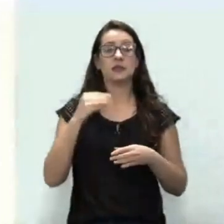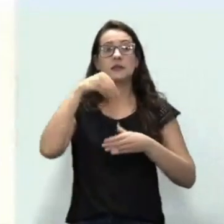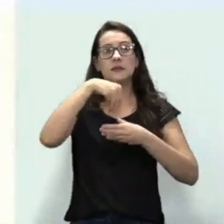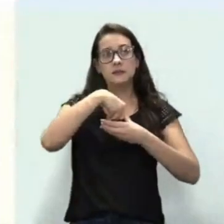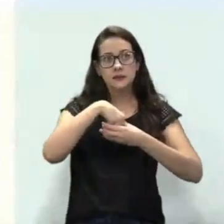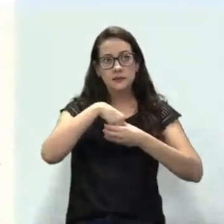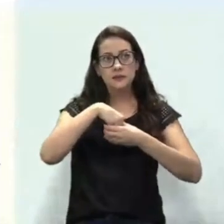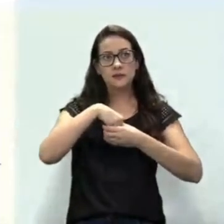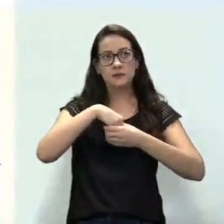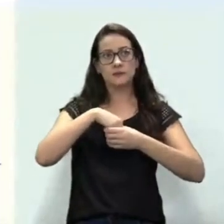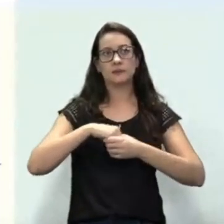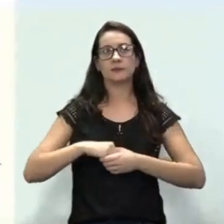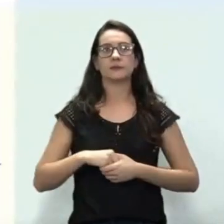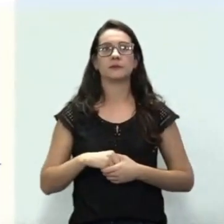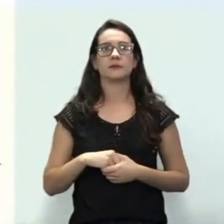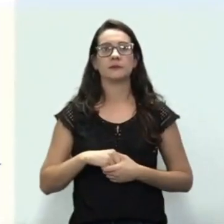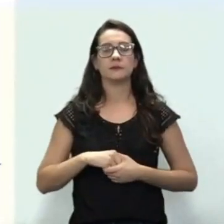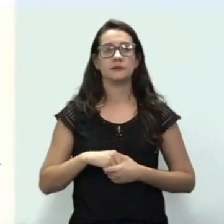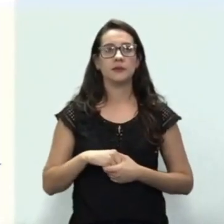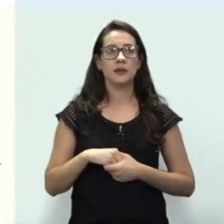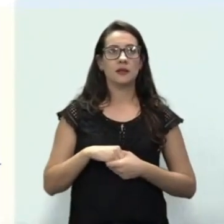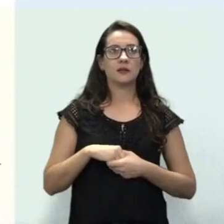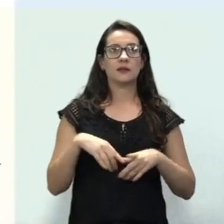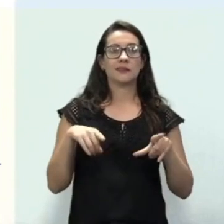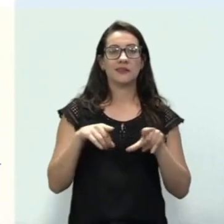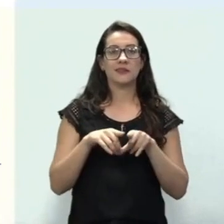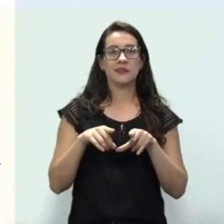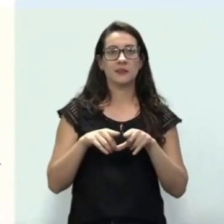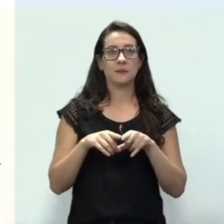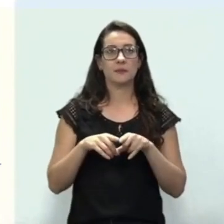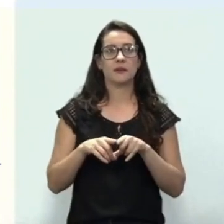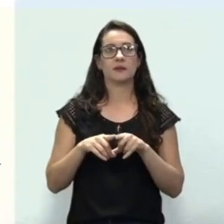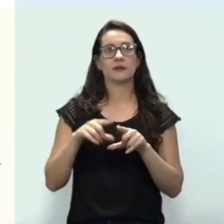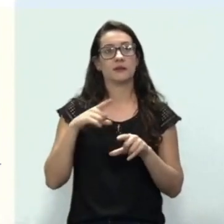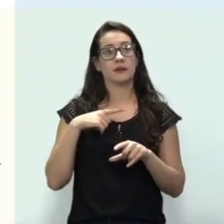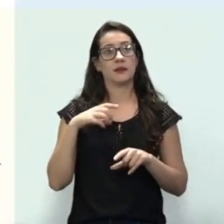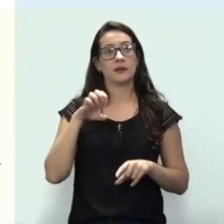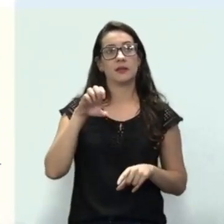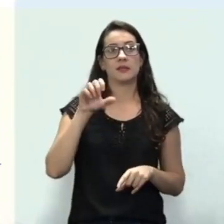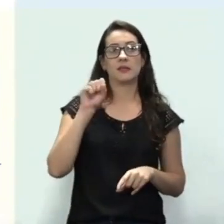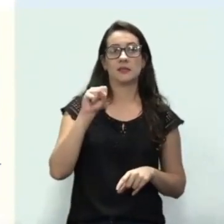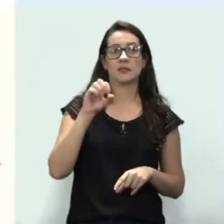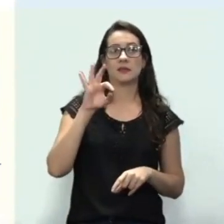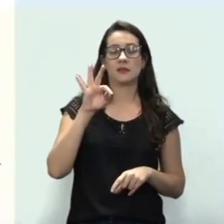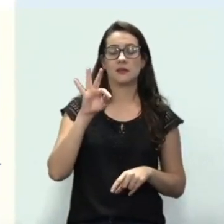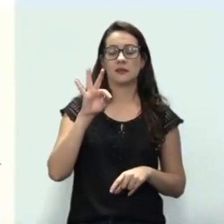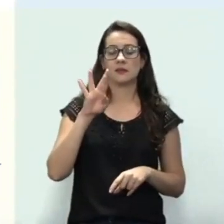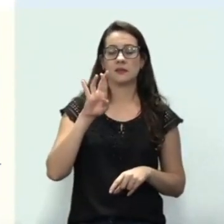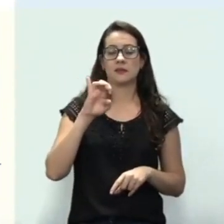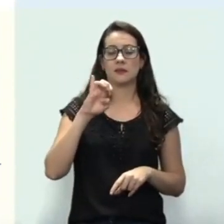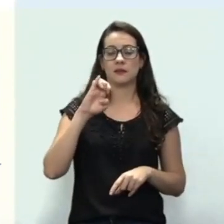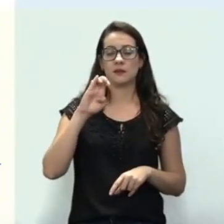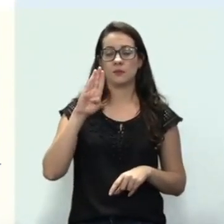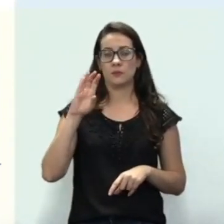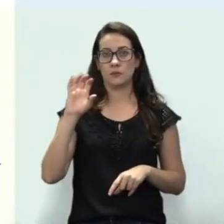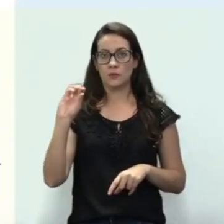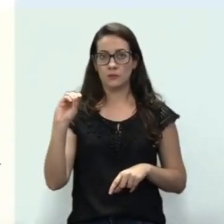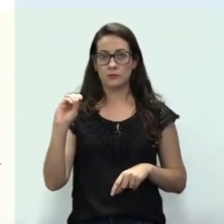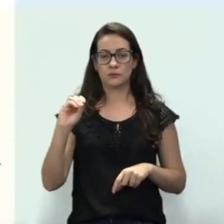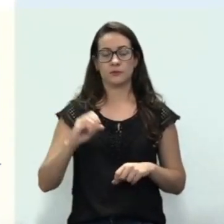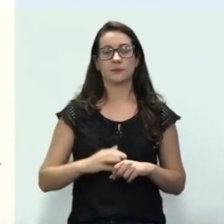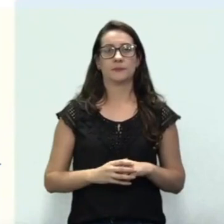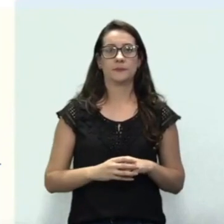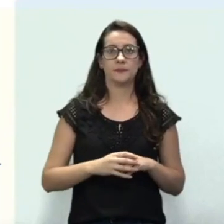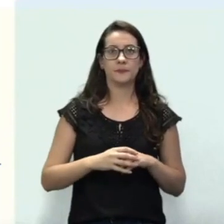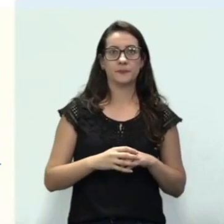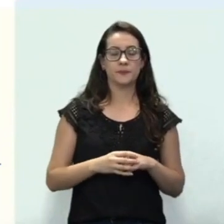nossa armadura longitudinal, os estribos. Eles que trabalham com a nossa tração. Olha